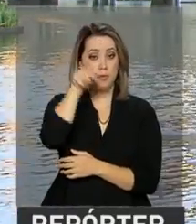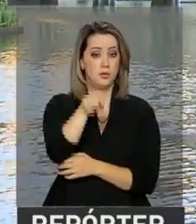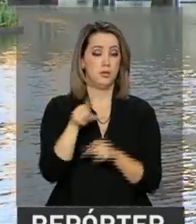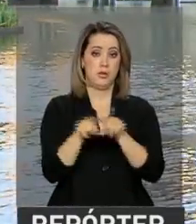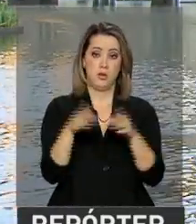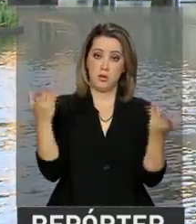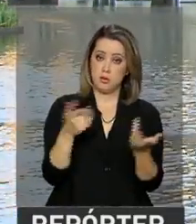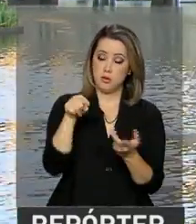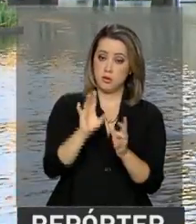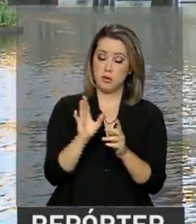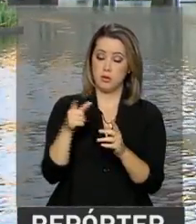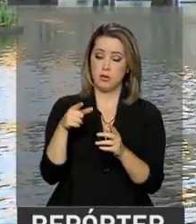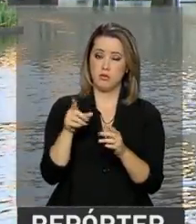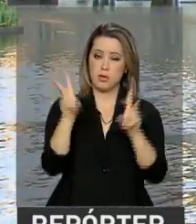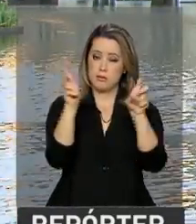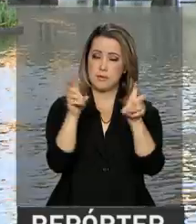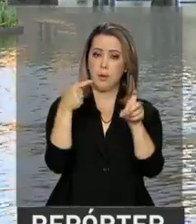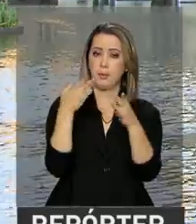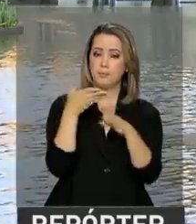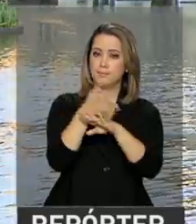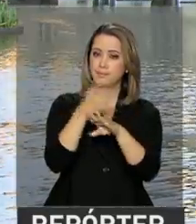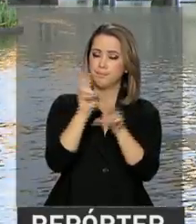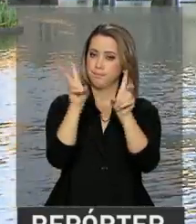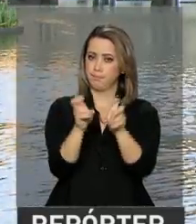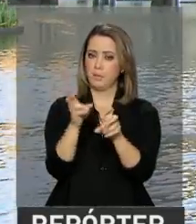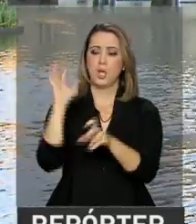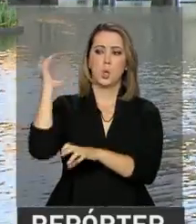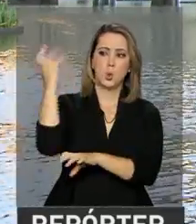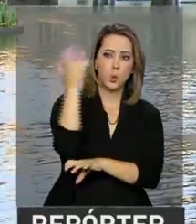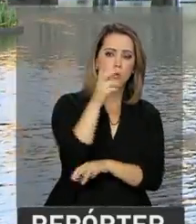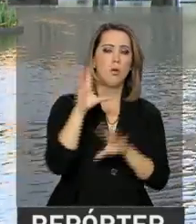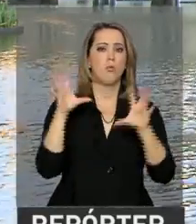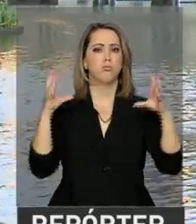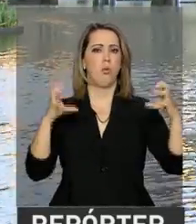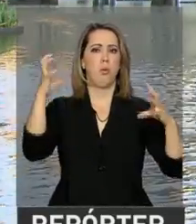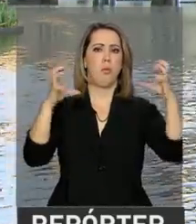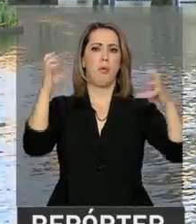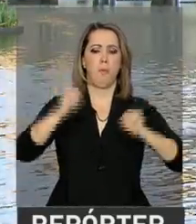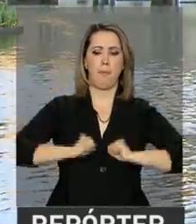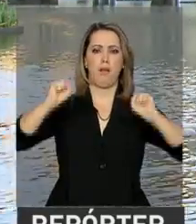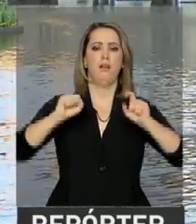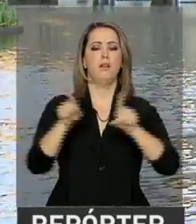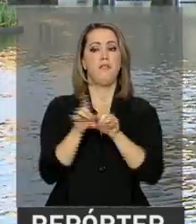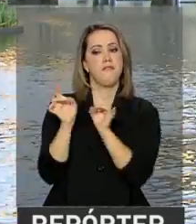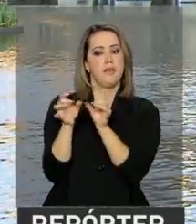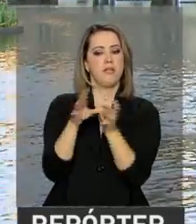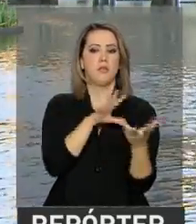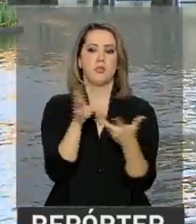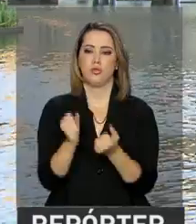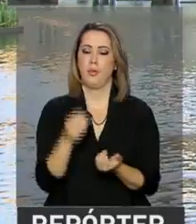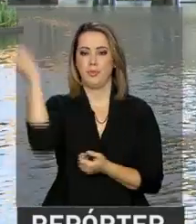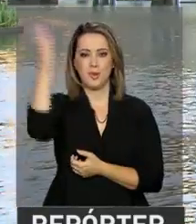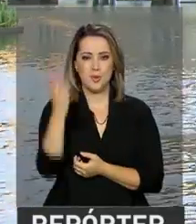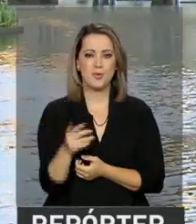pauta desta edição devem entrar temas como aquecimento global imigração terrorismo e comércio internacional e o